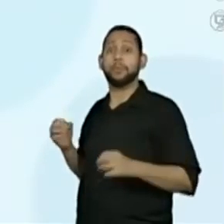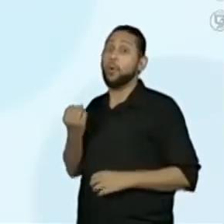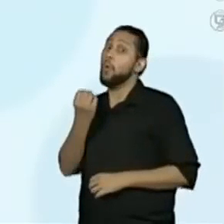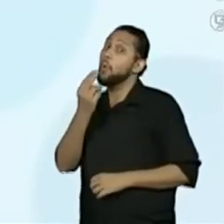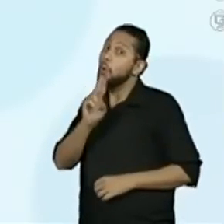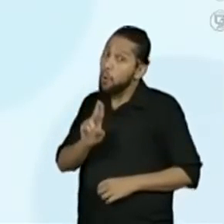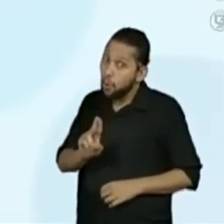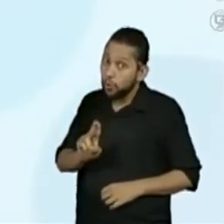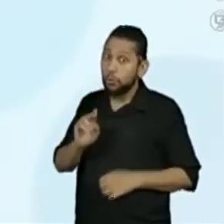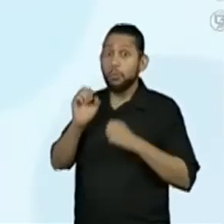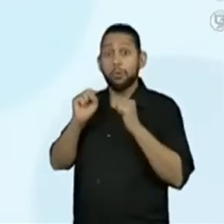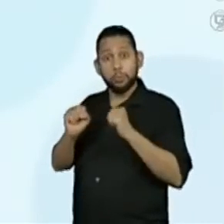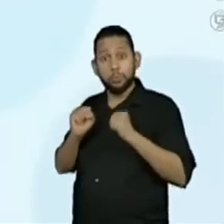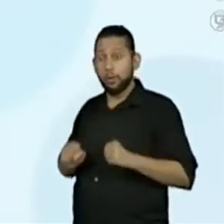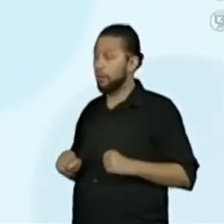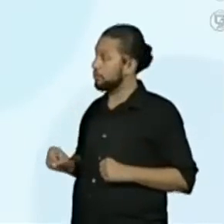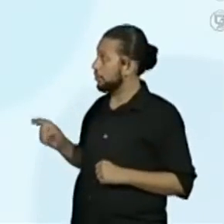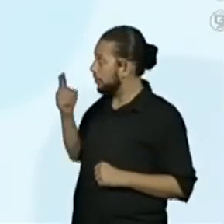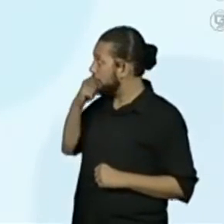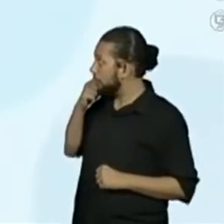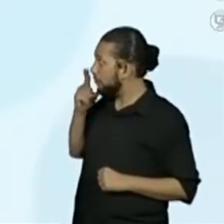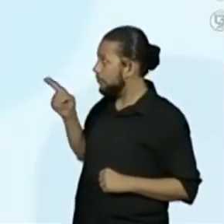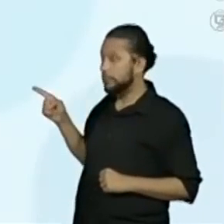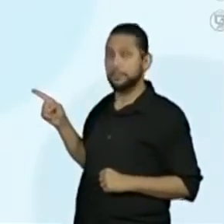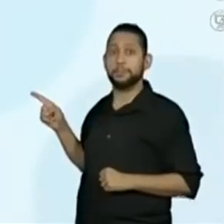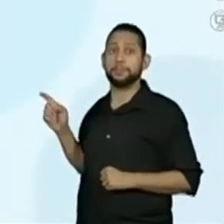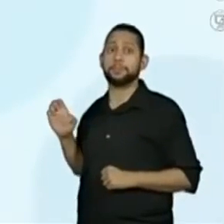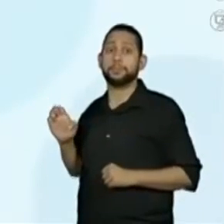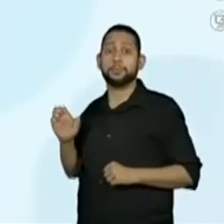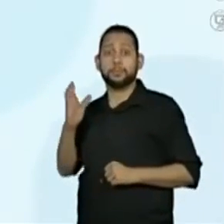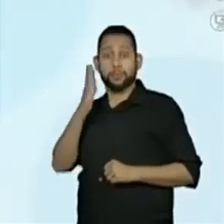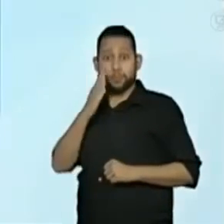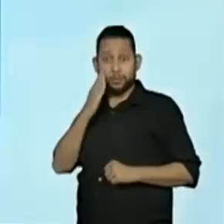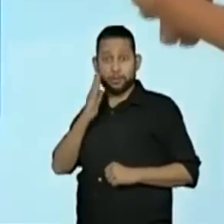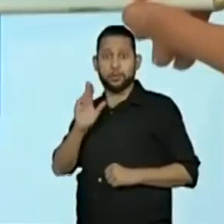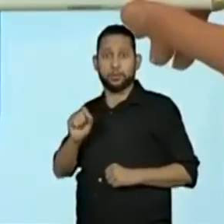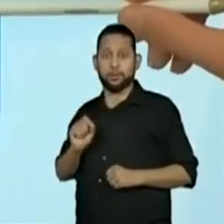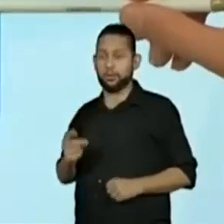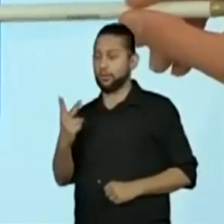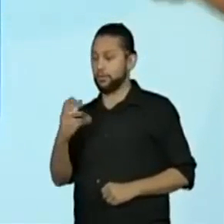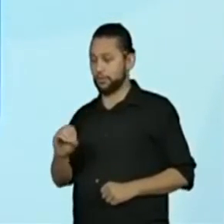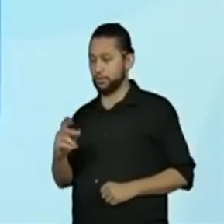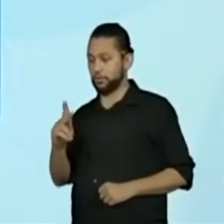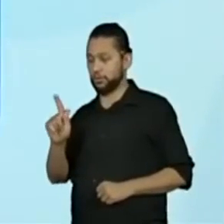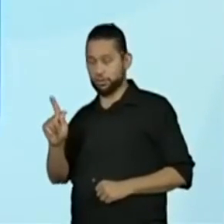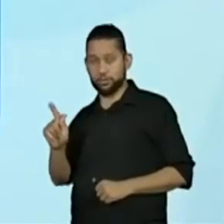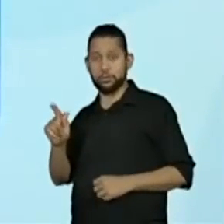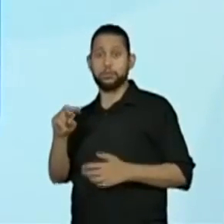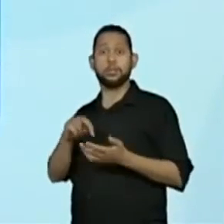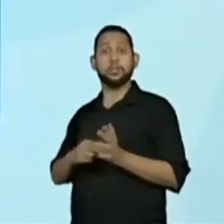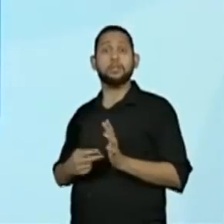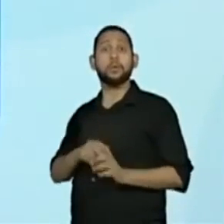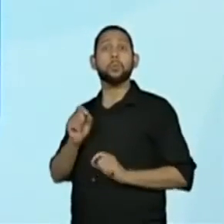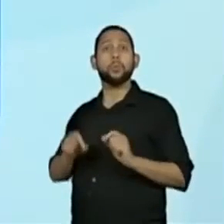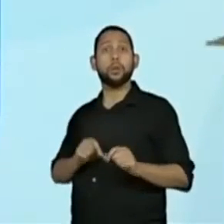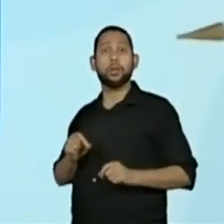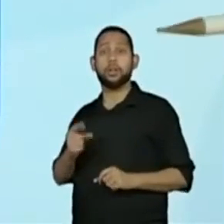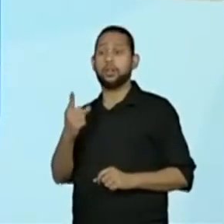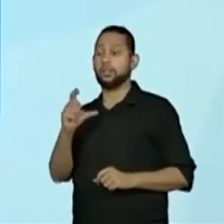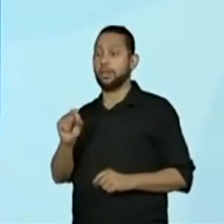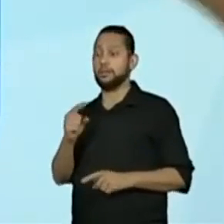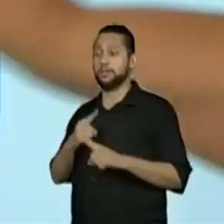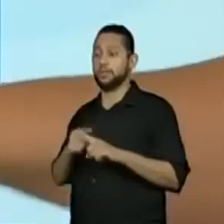ou eu sei que 20 quilos são dez vezes